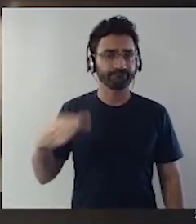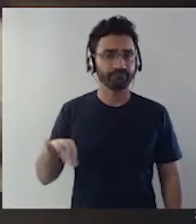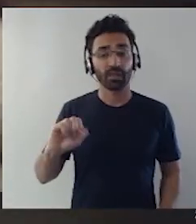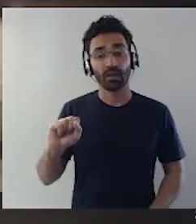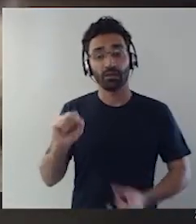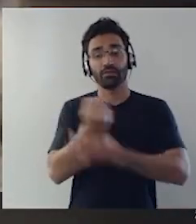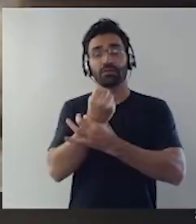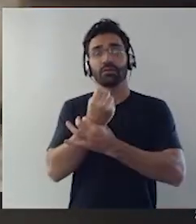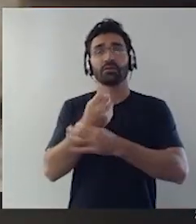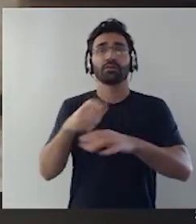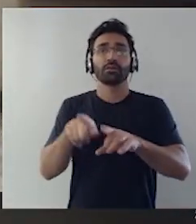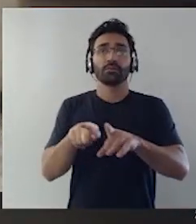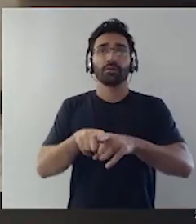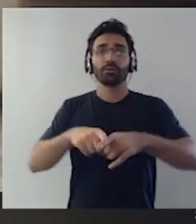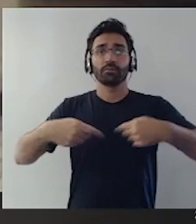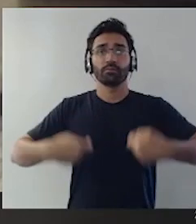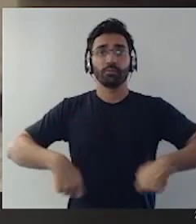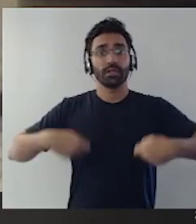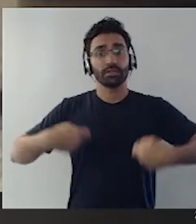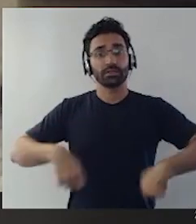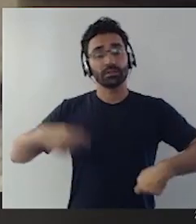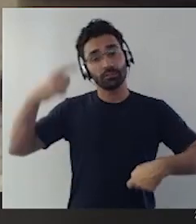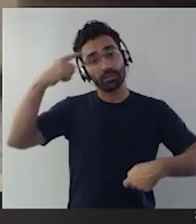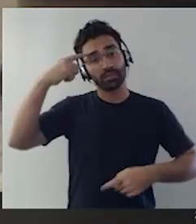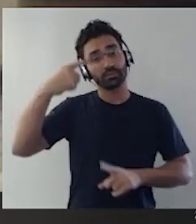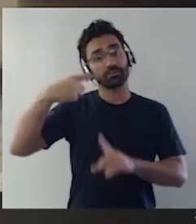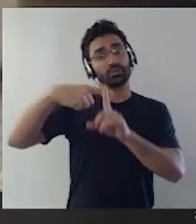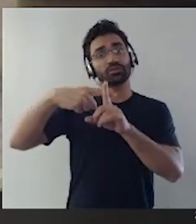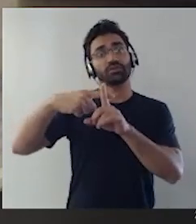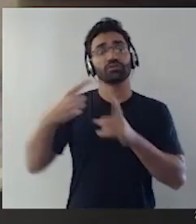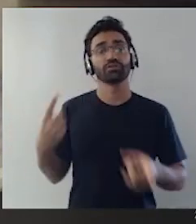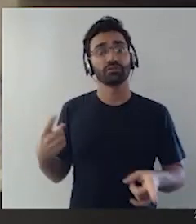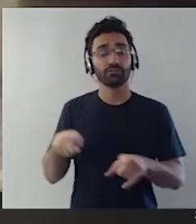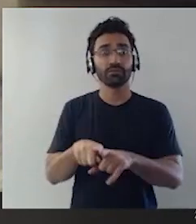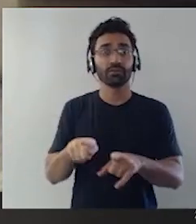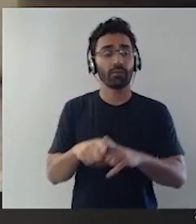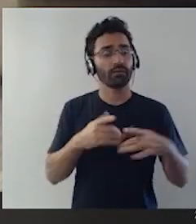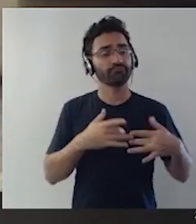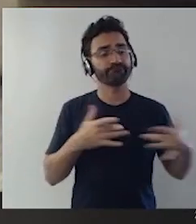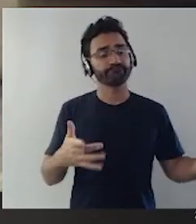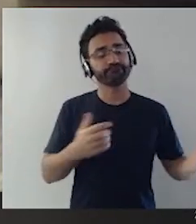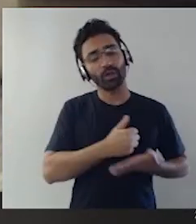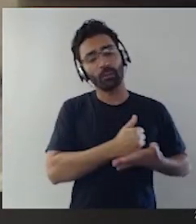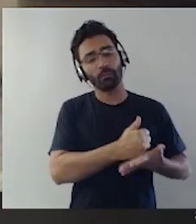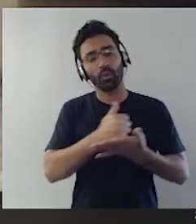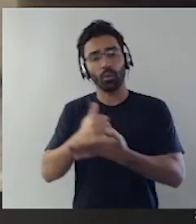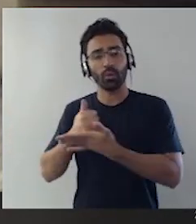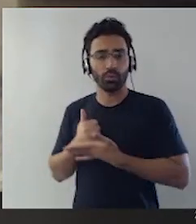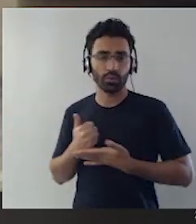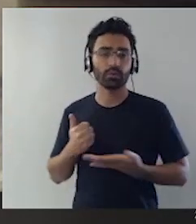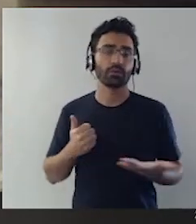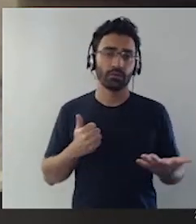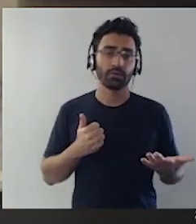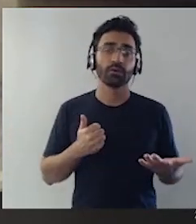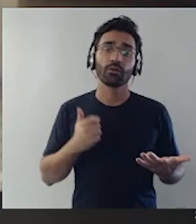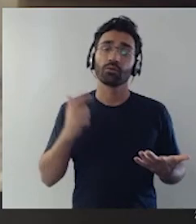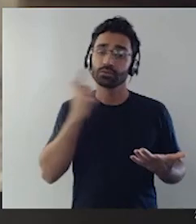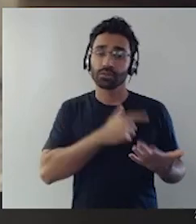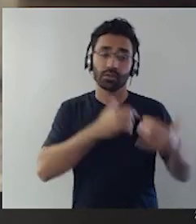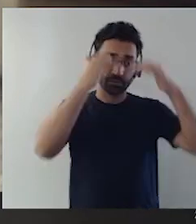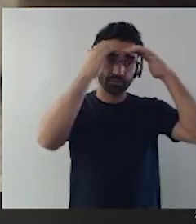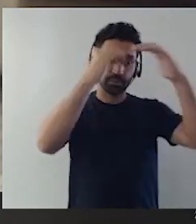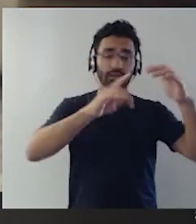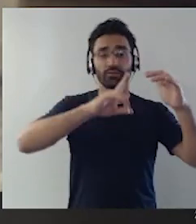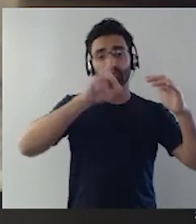a necessidade de termos um otimismo e uma maior solidariedade no que concerne a garantia e eficácia de direitos nesse momento